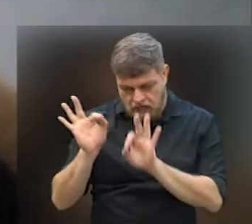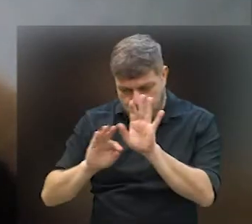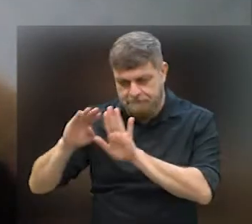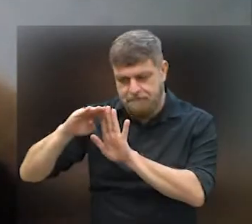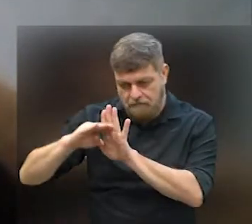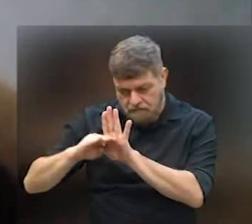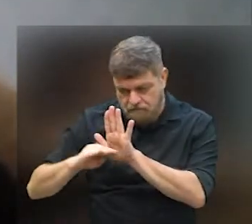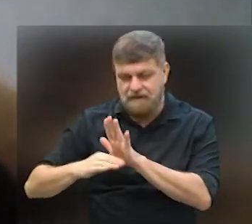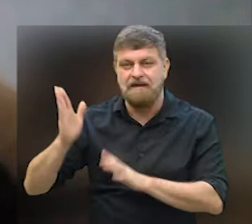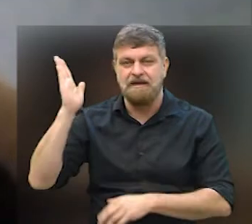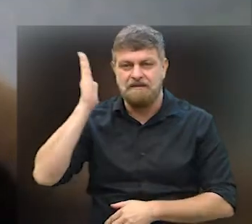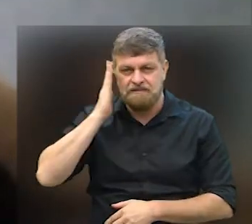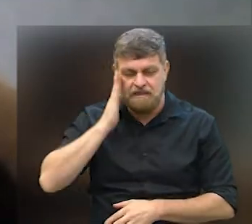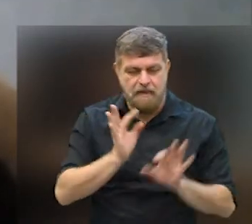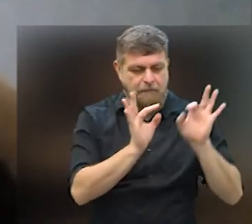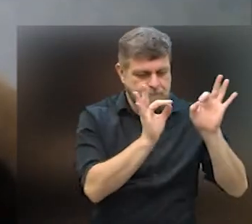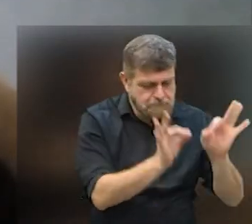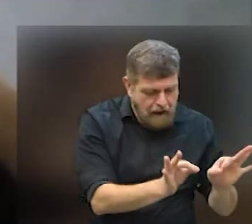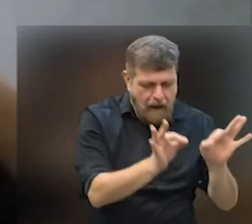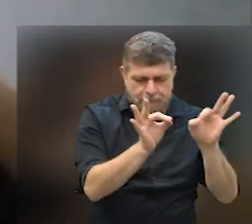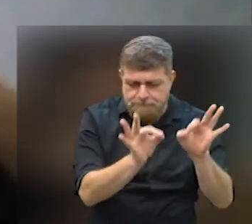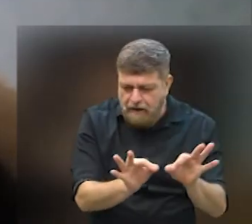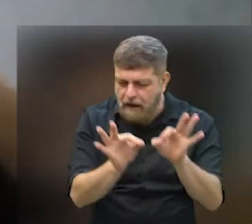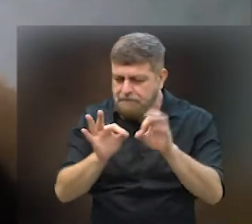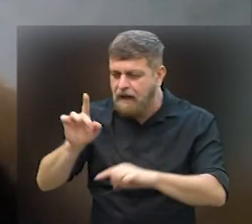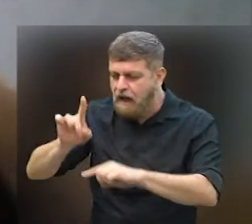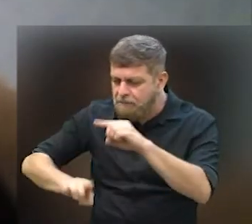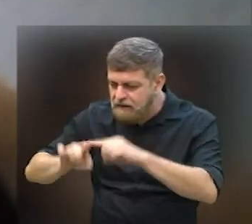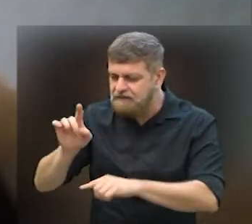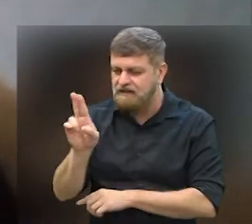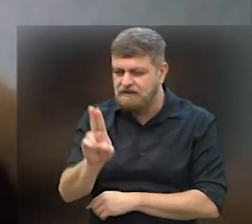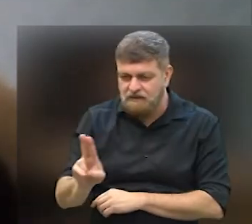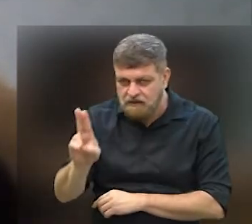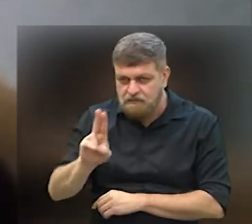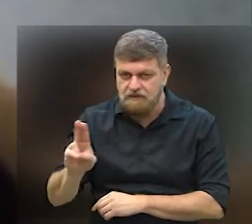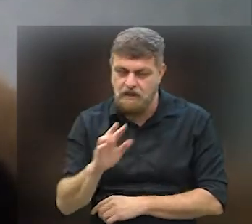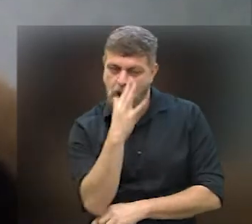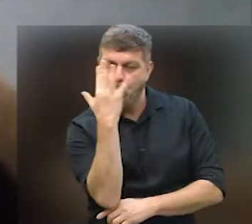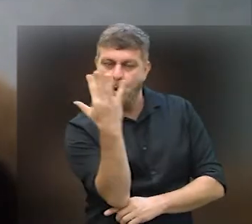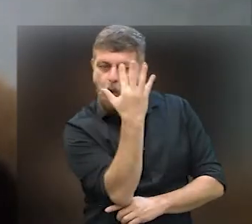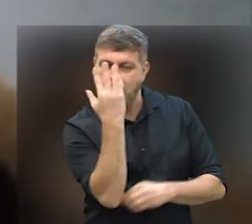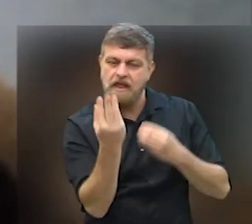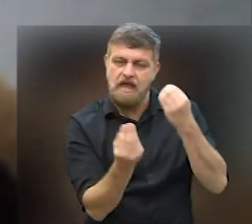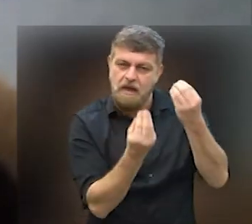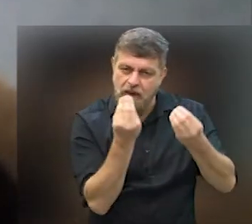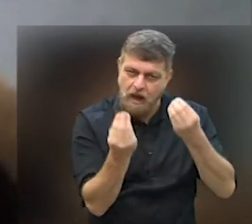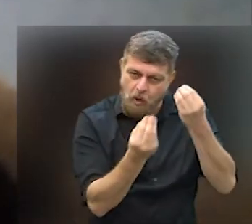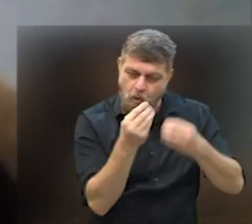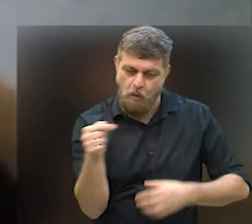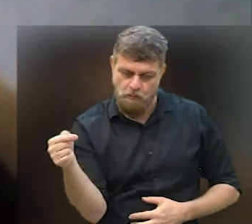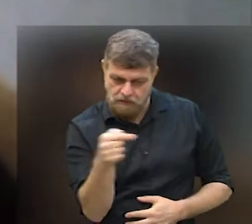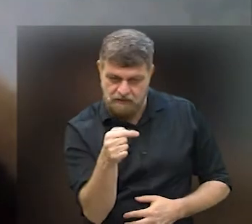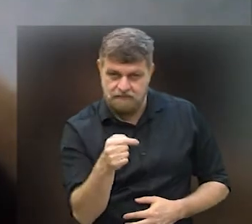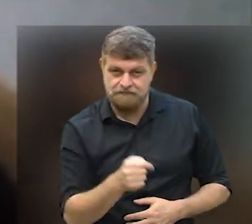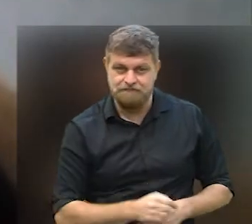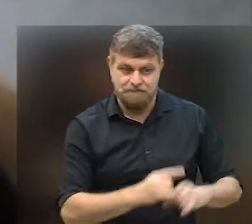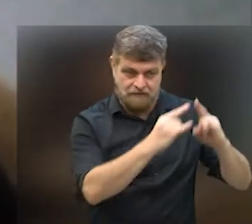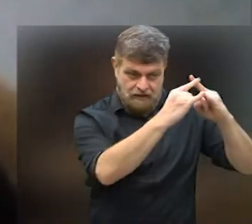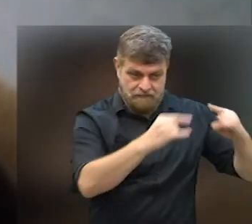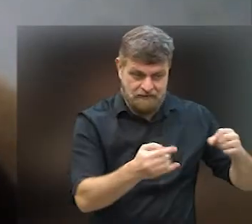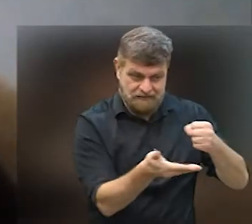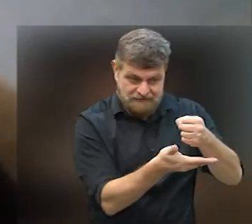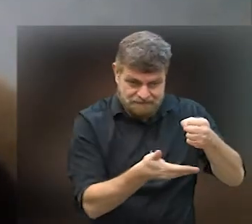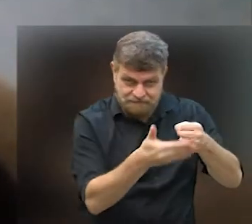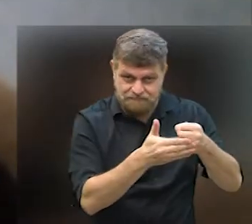premeditado. Então, eu sabia exatamente que equipamento utilizar, qual a condição climática, a temperatura que eu iria encontrar. Do campo base